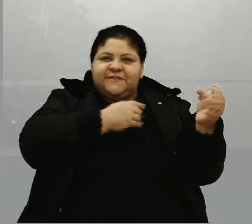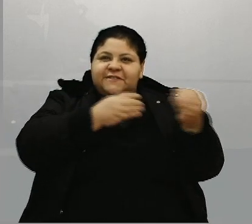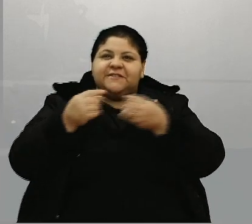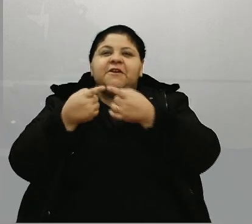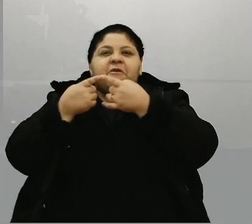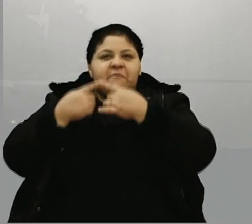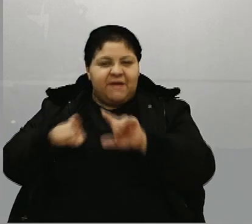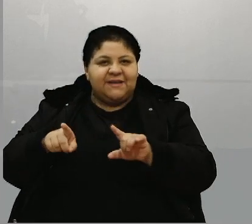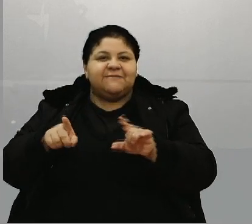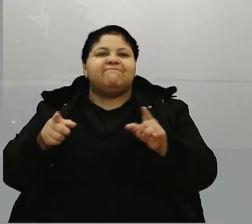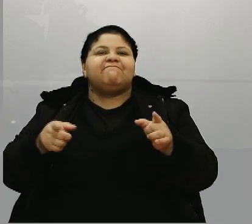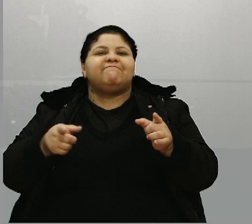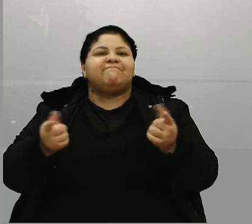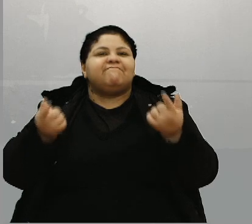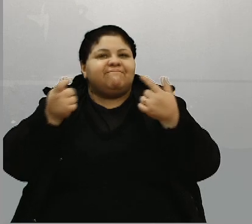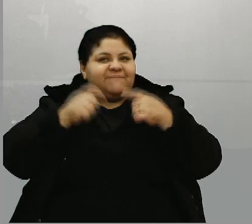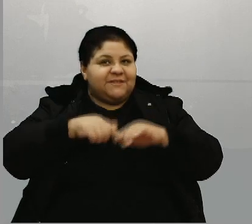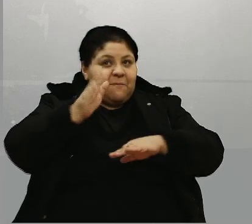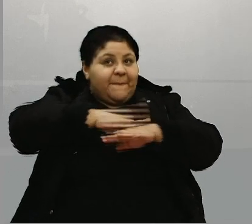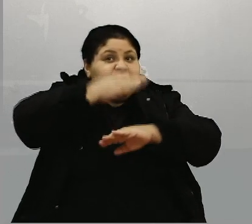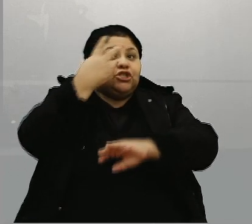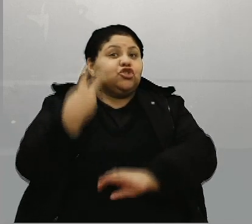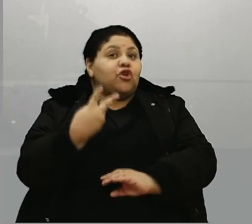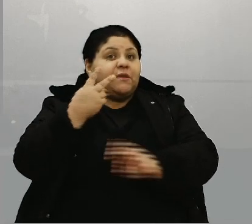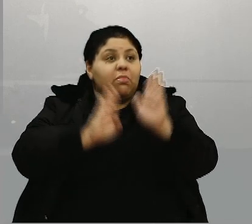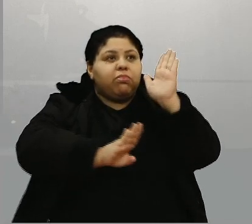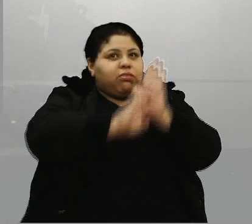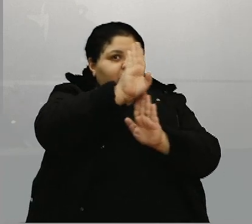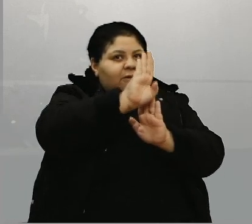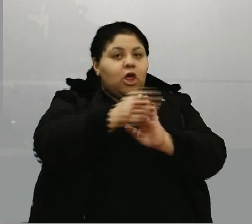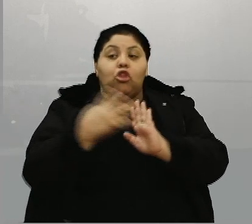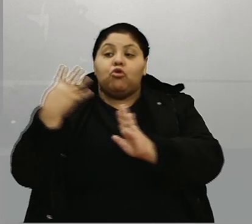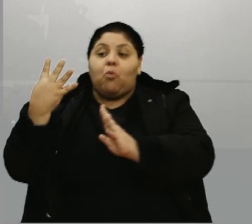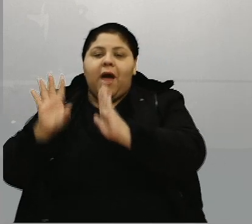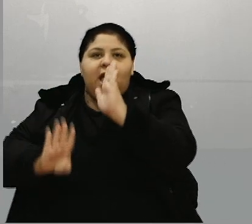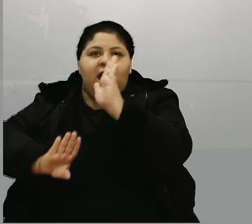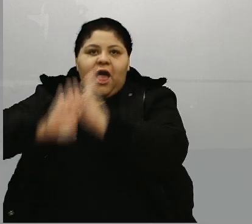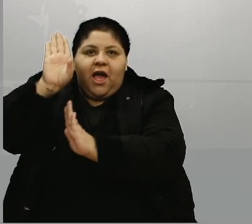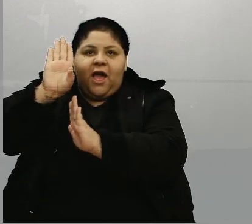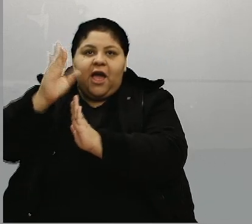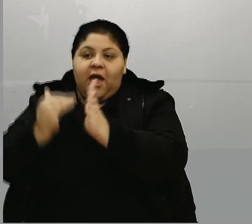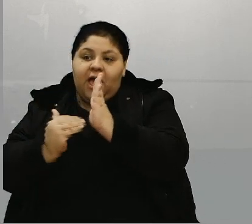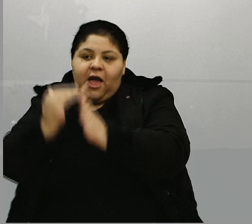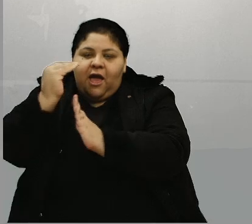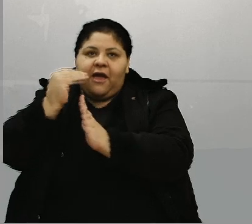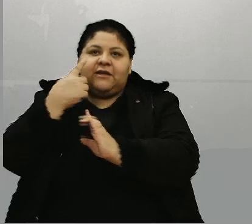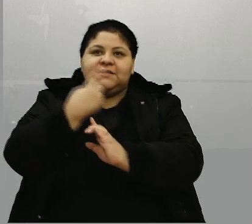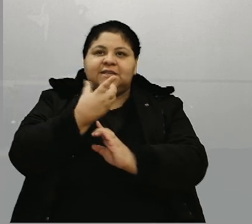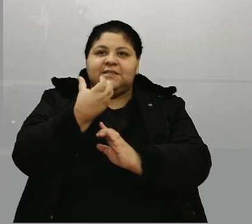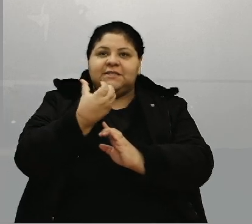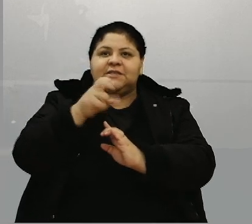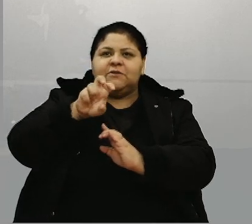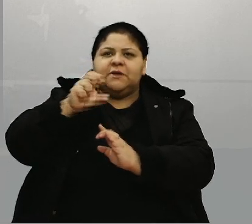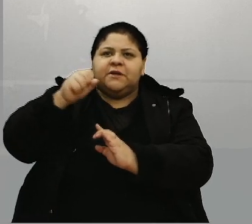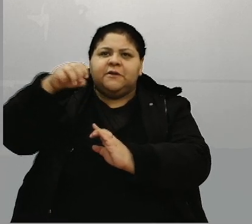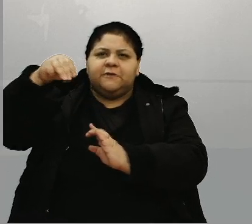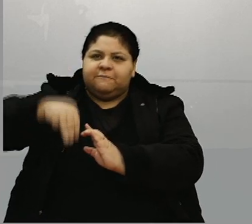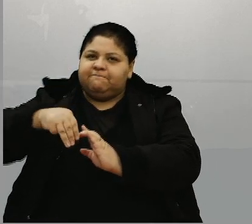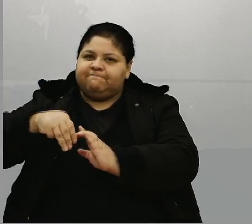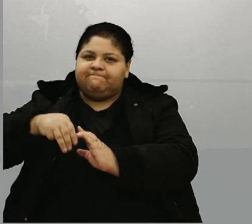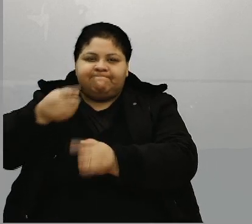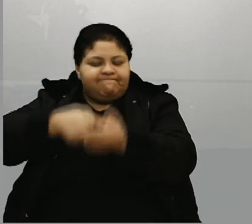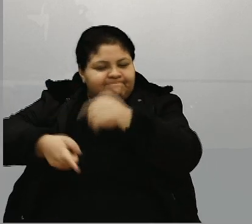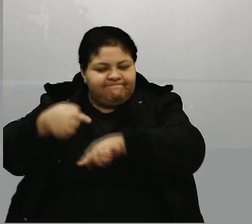ainda dependíamos de 2 lançamentos. No 4º lançamento, atingimos 158 metros, superando todas as